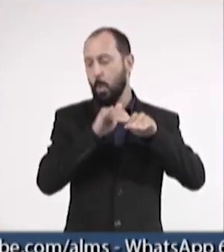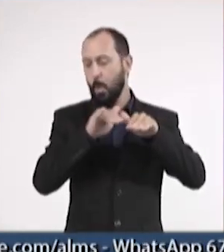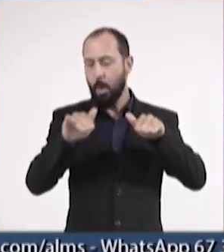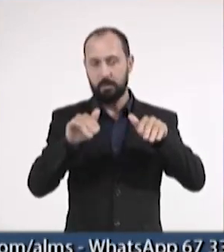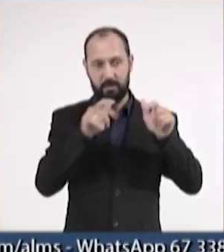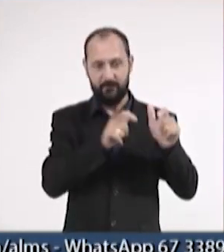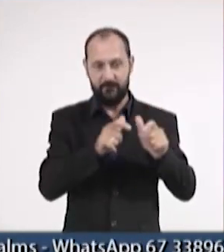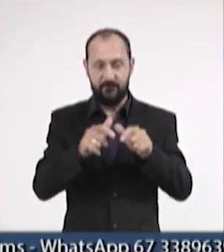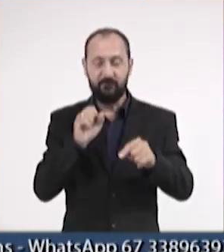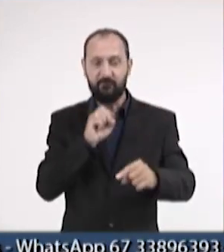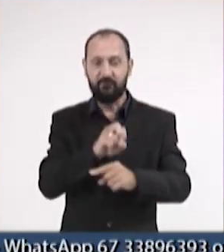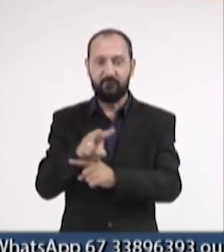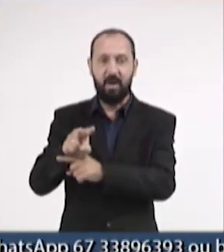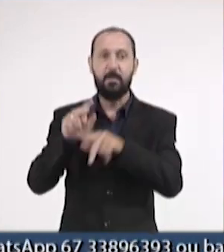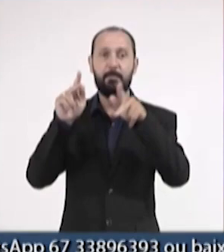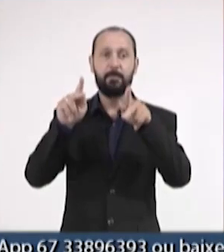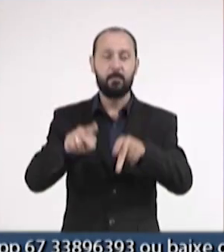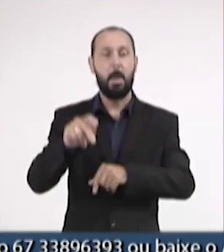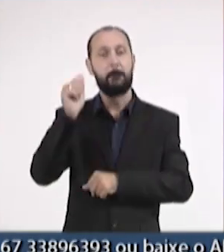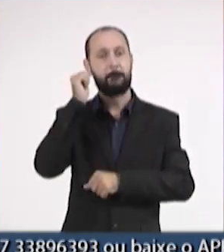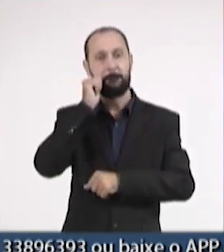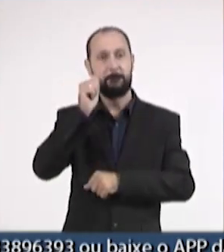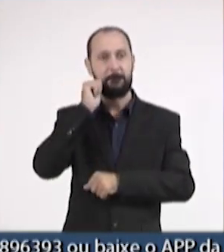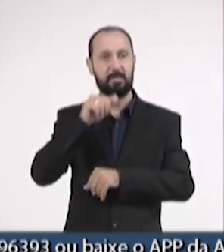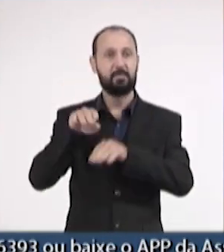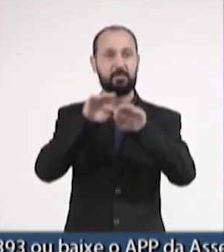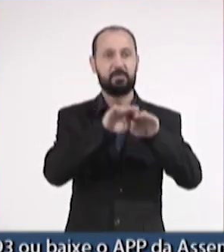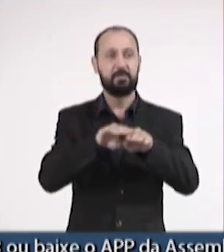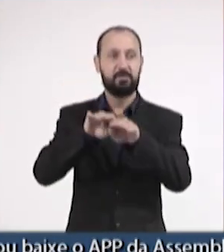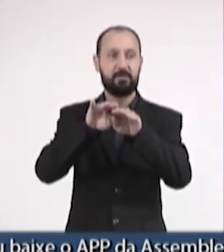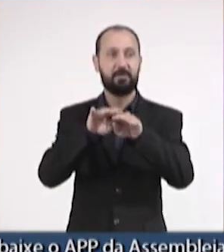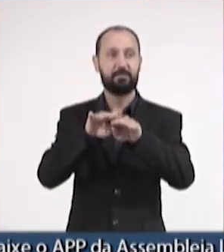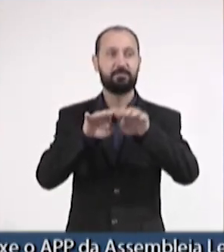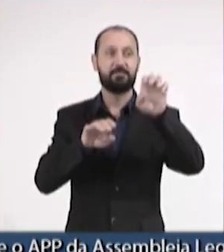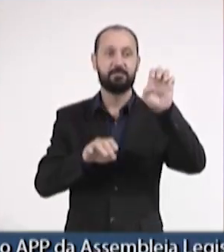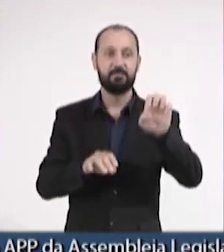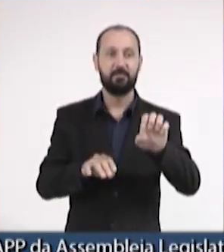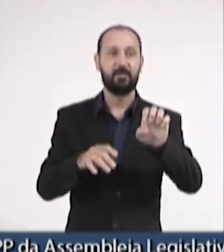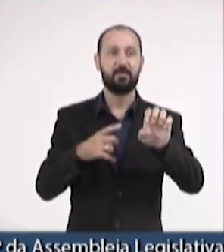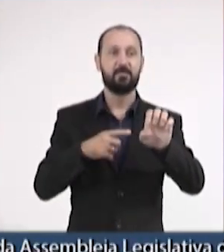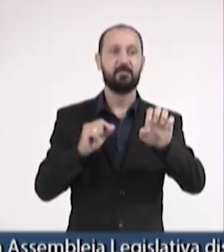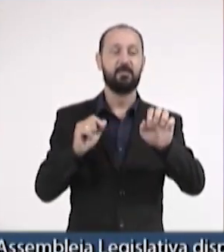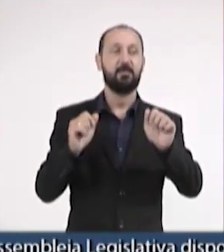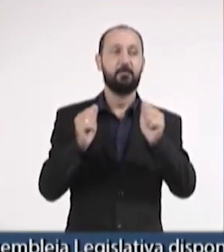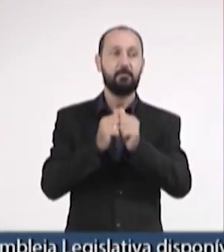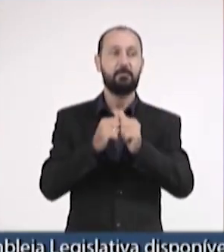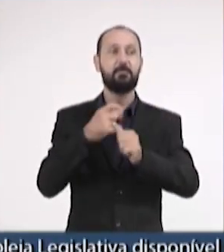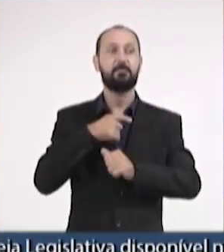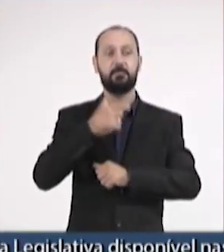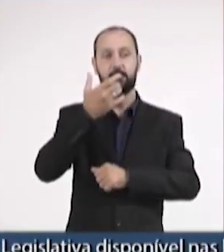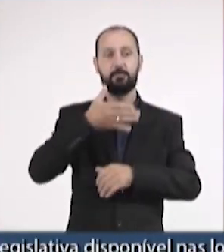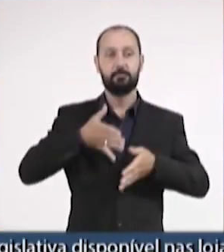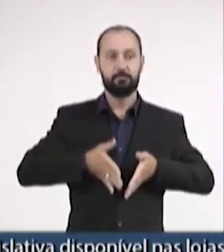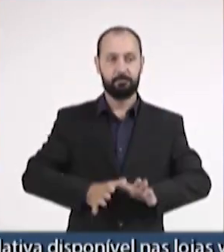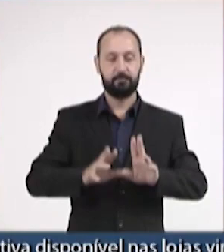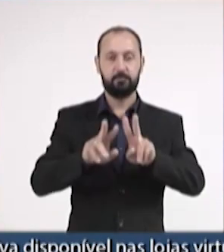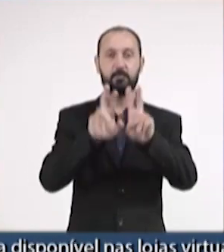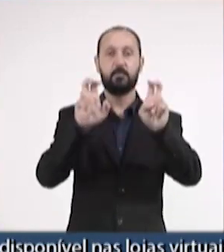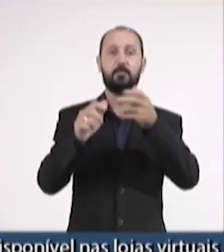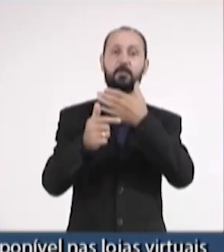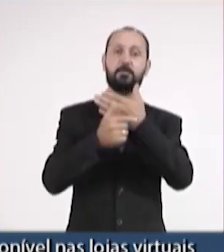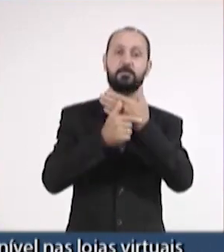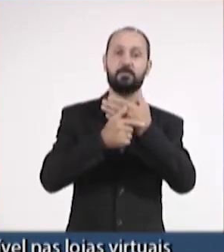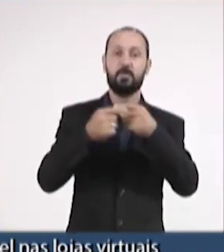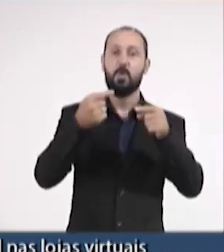horizontal, popular, feminista, de esquerda, né? Nós temos lado. E nós nascemos com a pauta